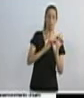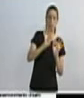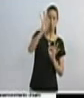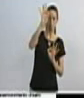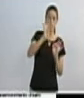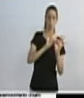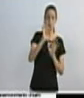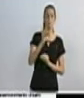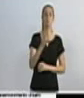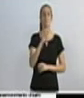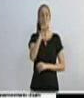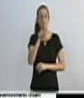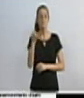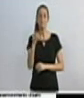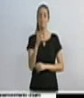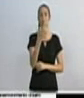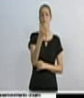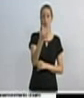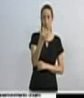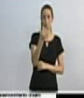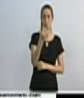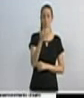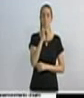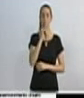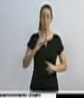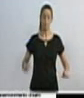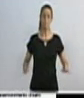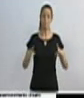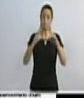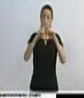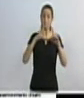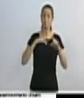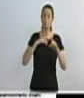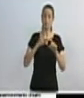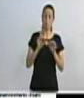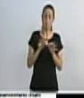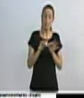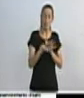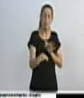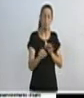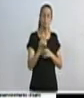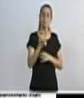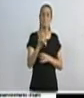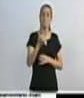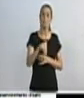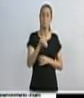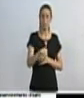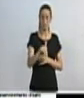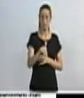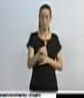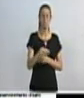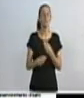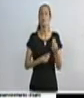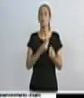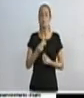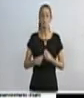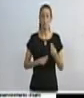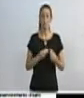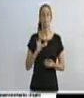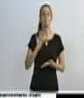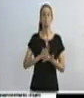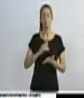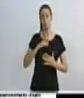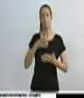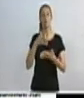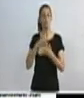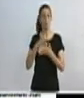uma torre de 30 metros teria um recuo de 5 metros. Claro que, se sobrepondo a isso, teria as